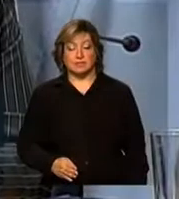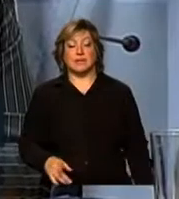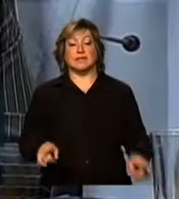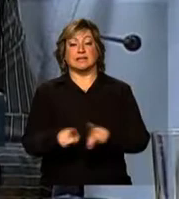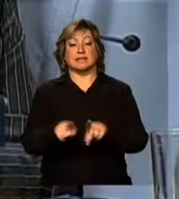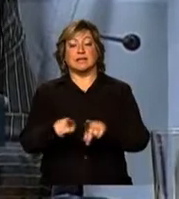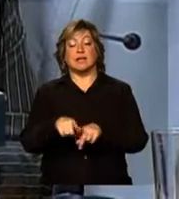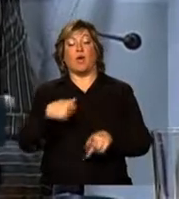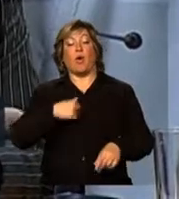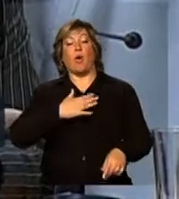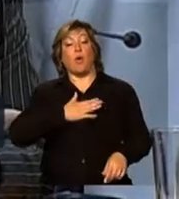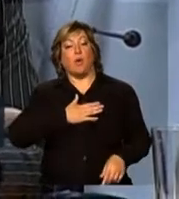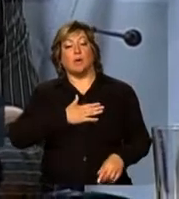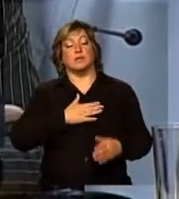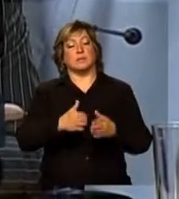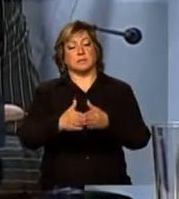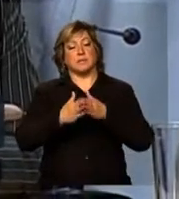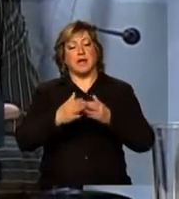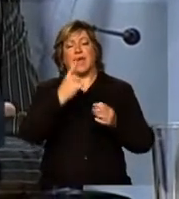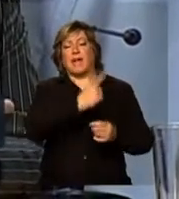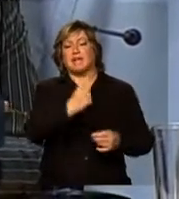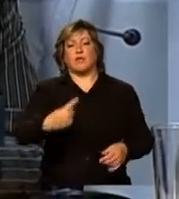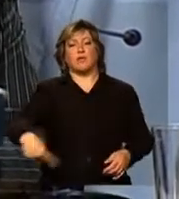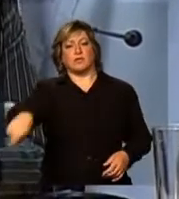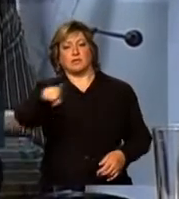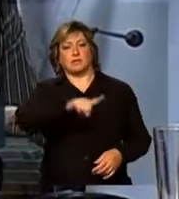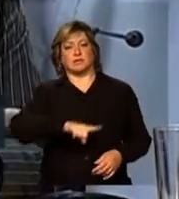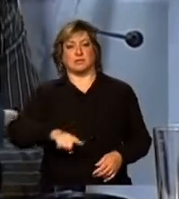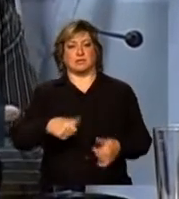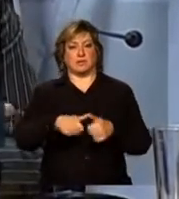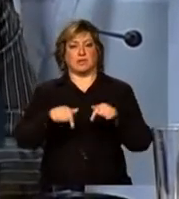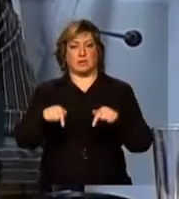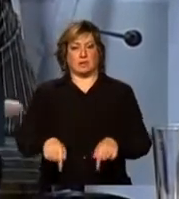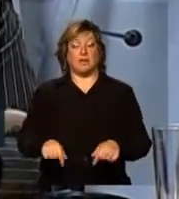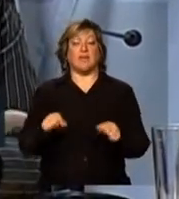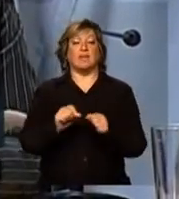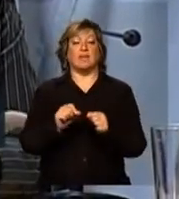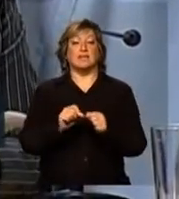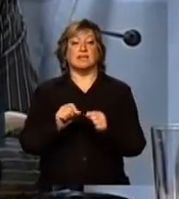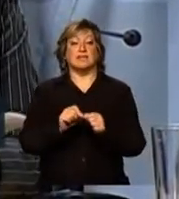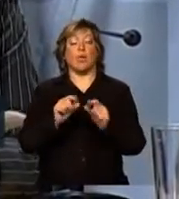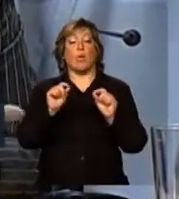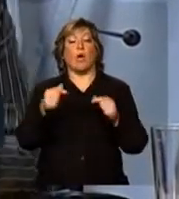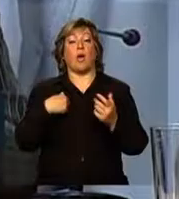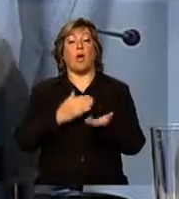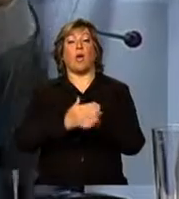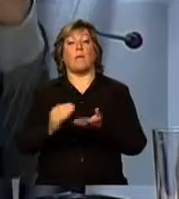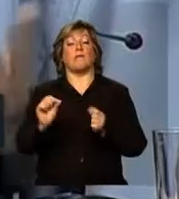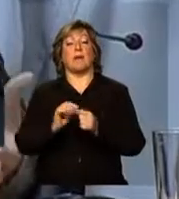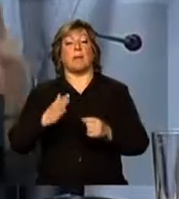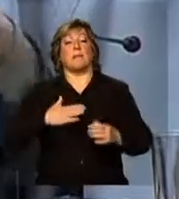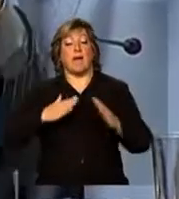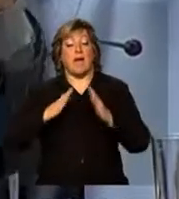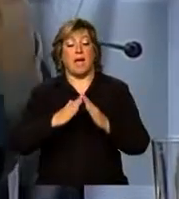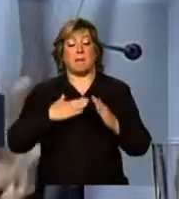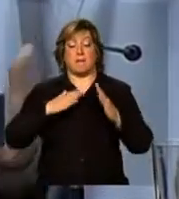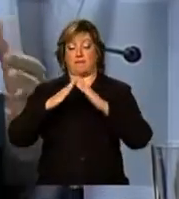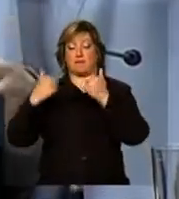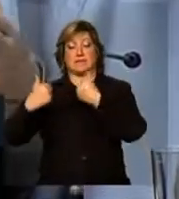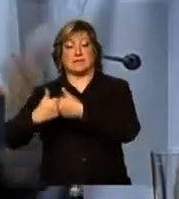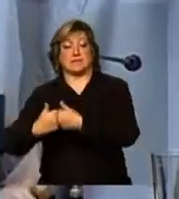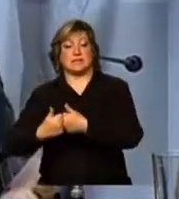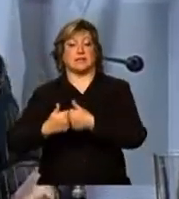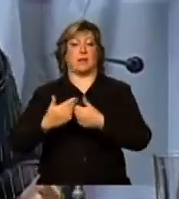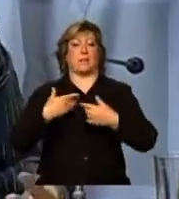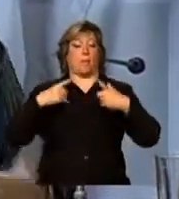e se gostaria de pedir a cada um de vocês que estão aqui fazer o que eu como é que você vai fazer na minha casa no meu vizinho no